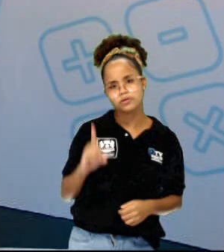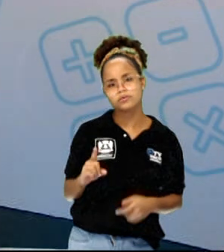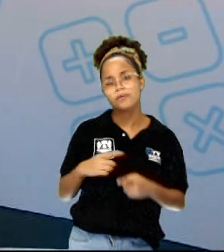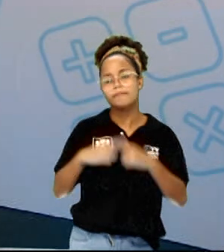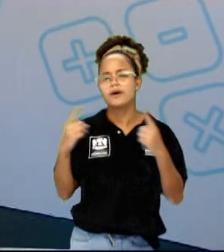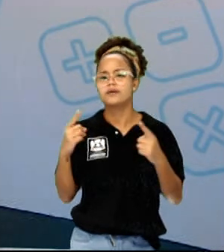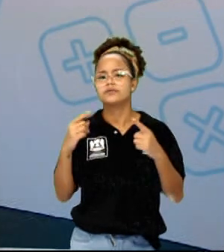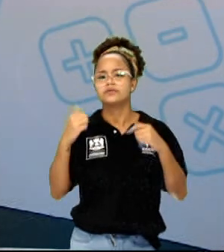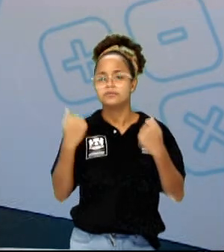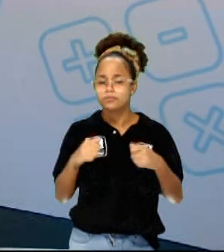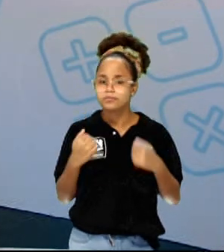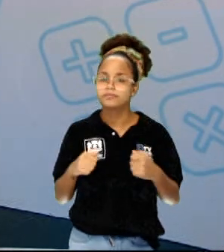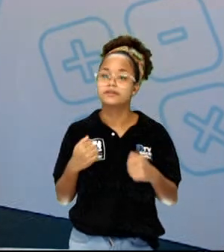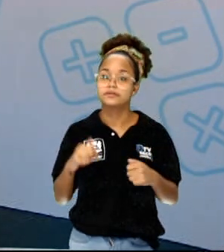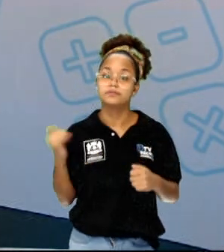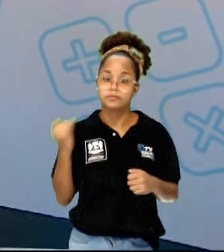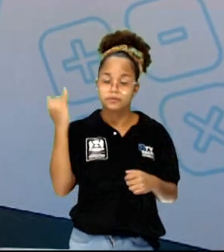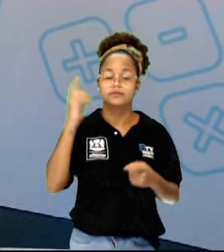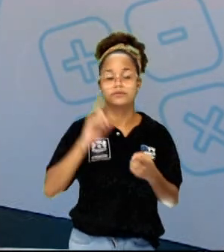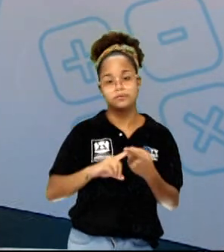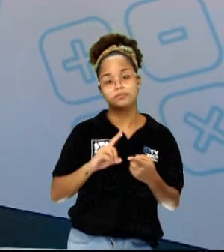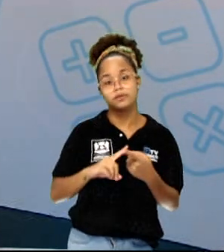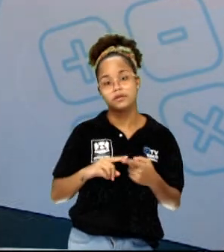nós querermos, não é?